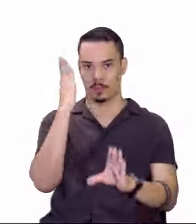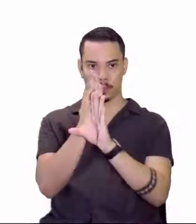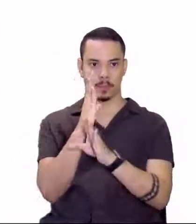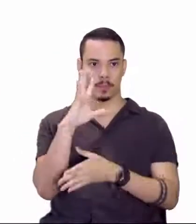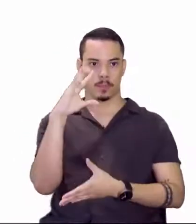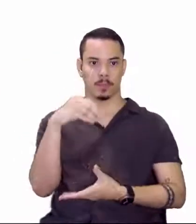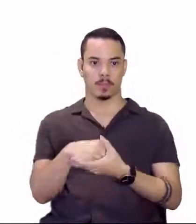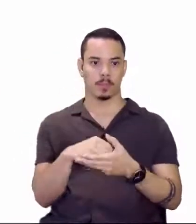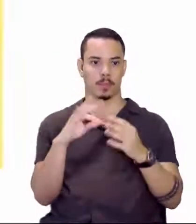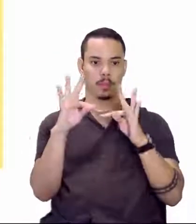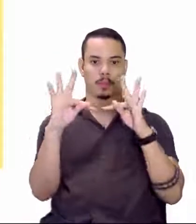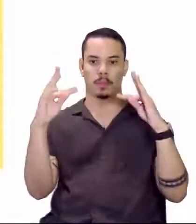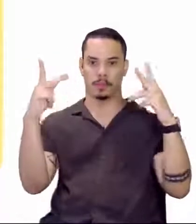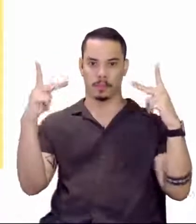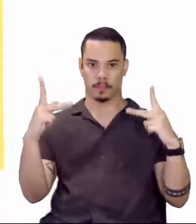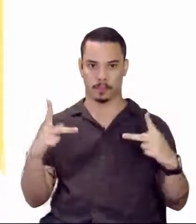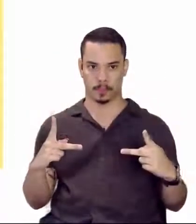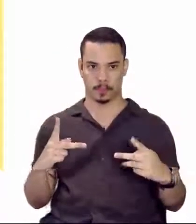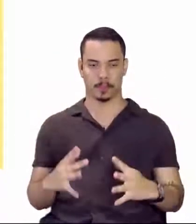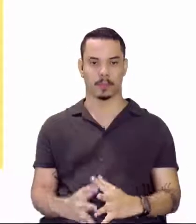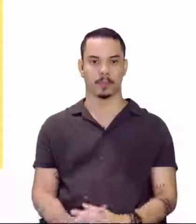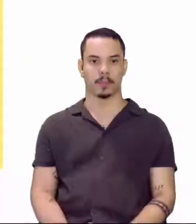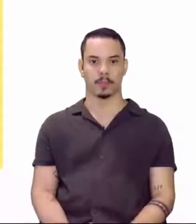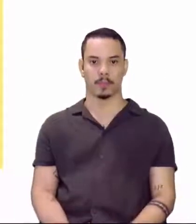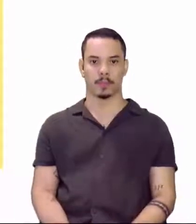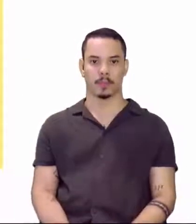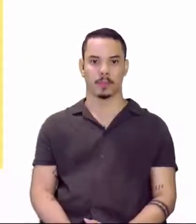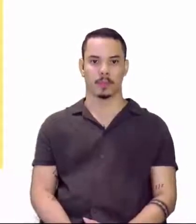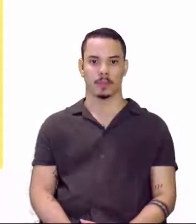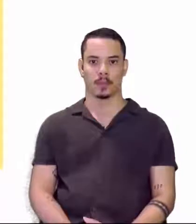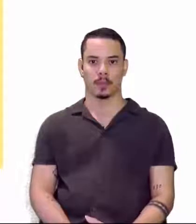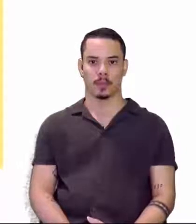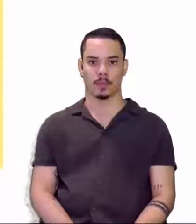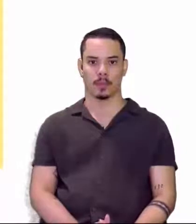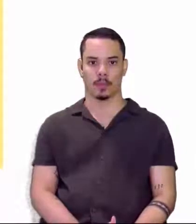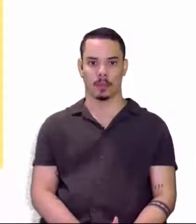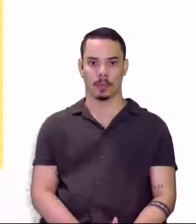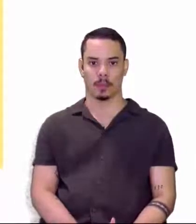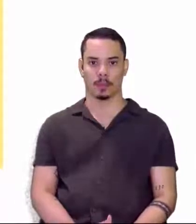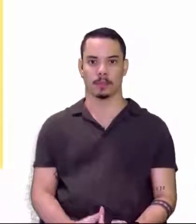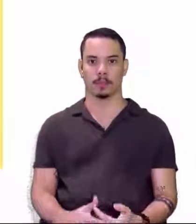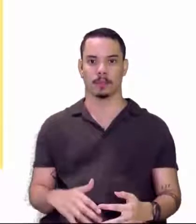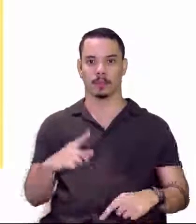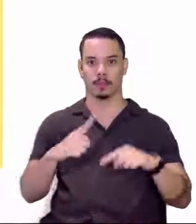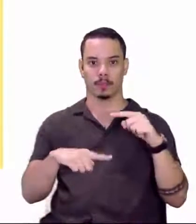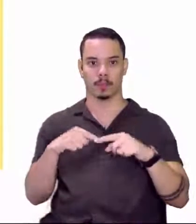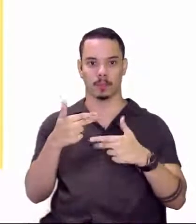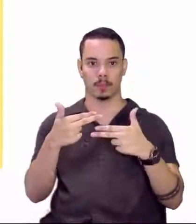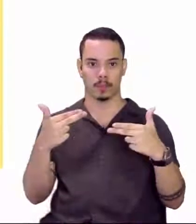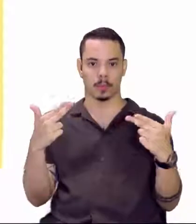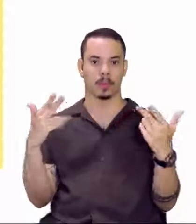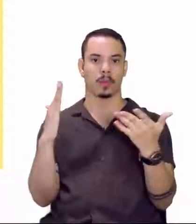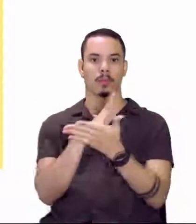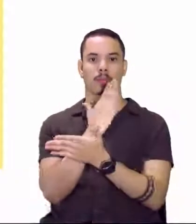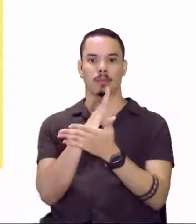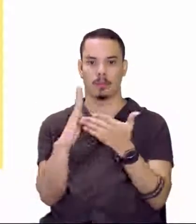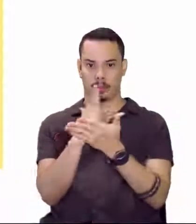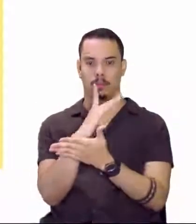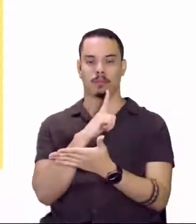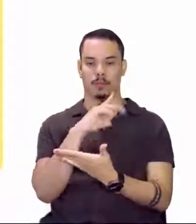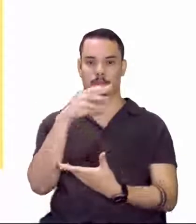periódica com precisão. Os estados físicos dos elementos, alguns elementos